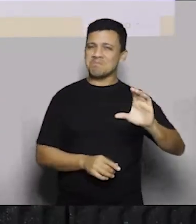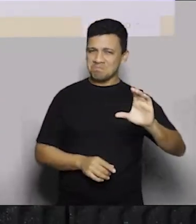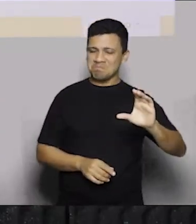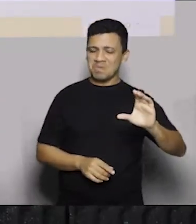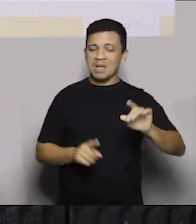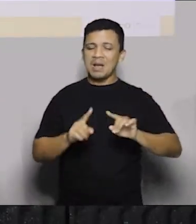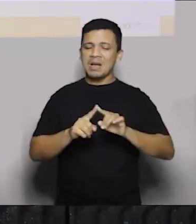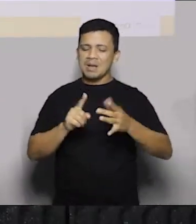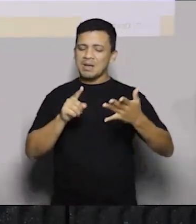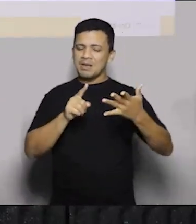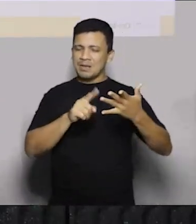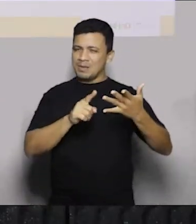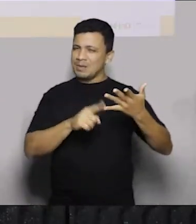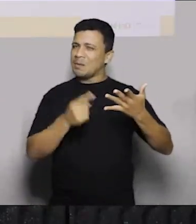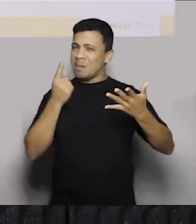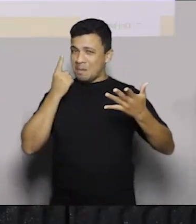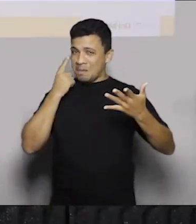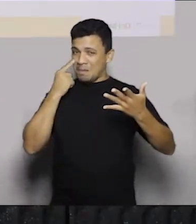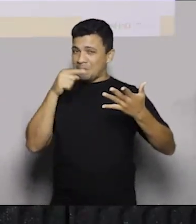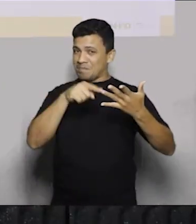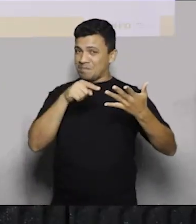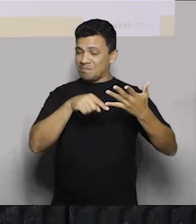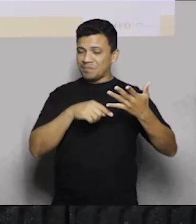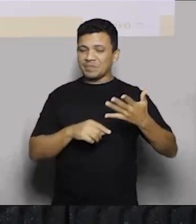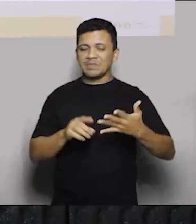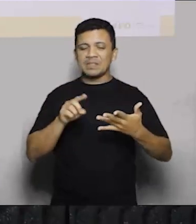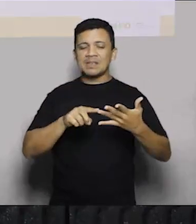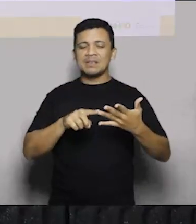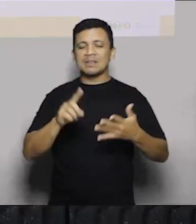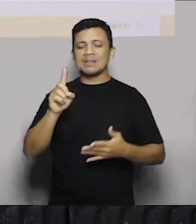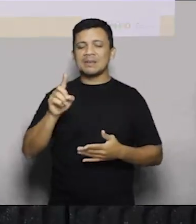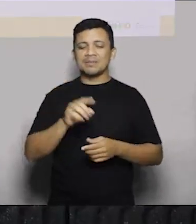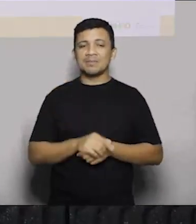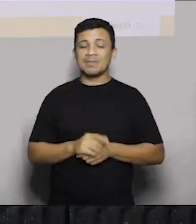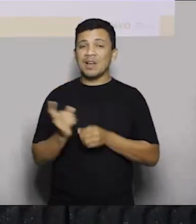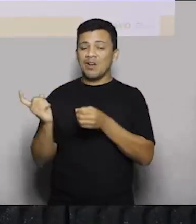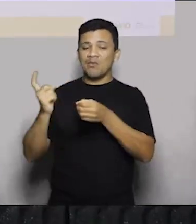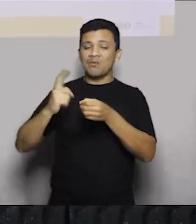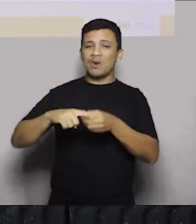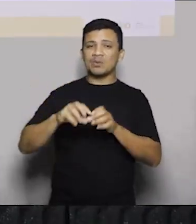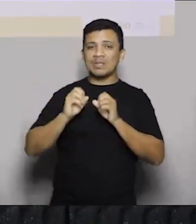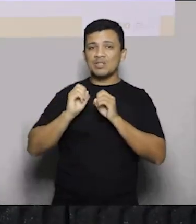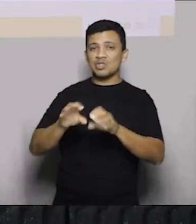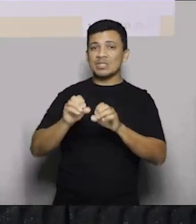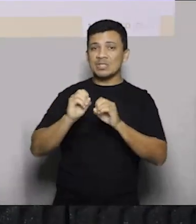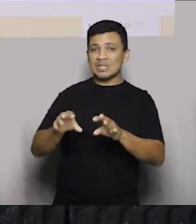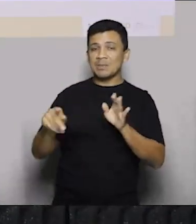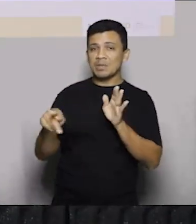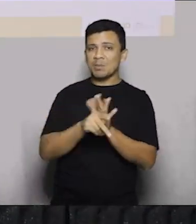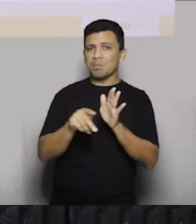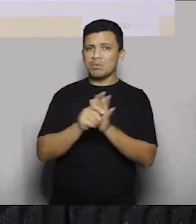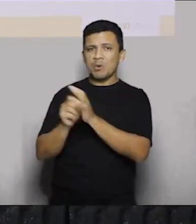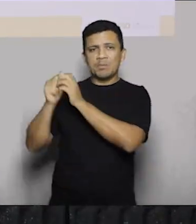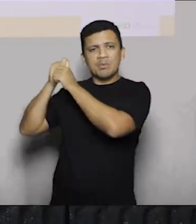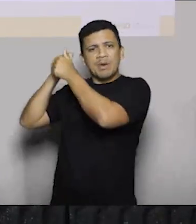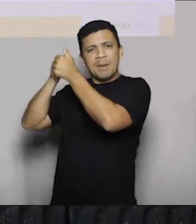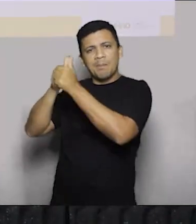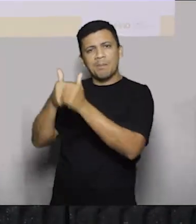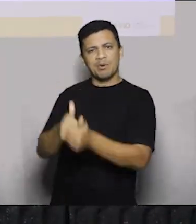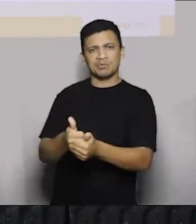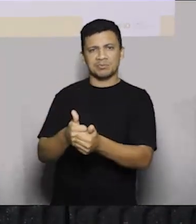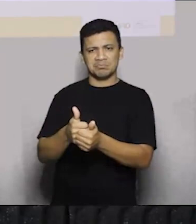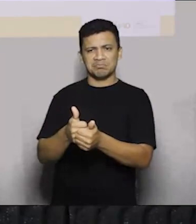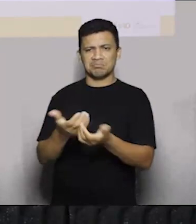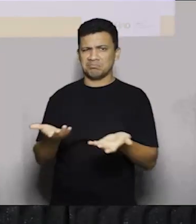ainda tem duas opções. Letra D de dado. Retomada de ensinamentos apostólicos. Também acredito que nenhum dos